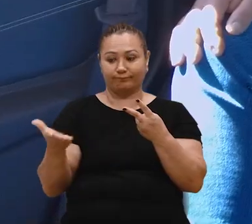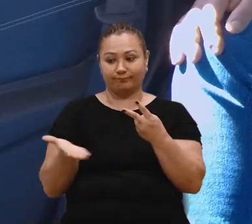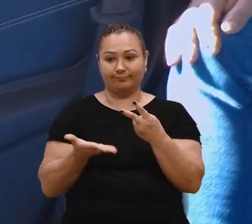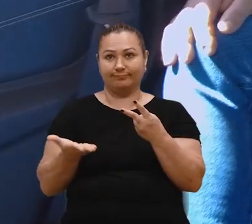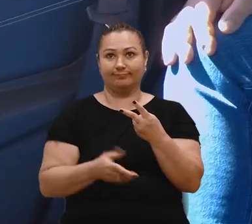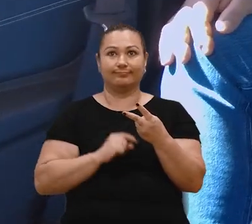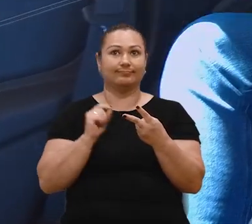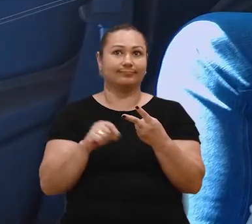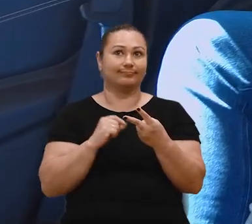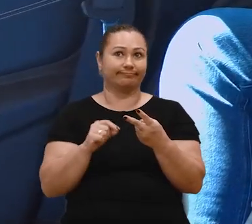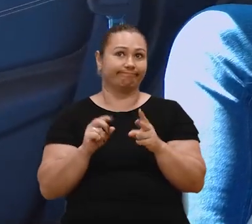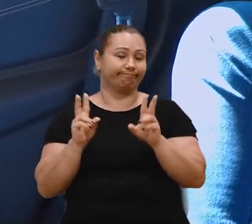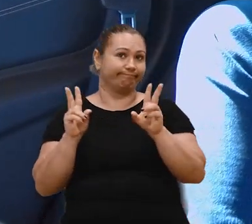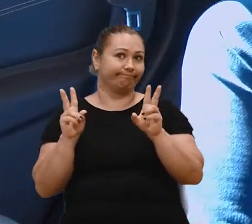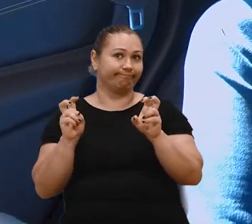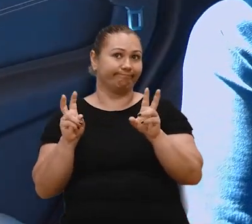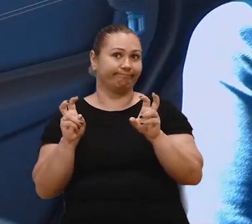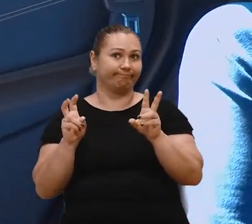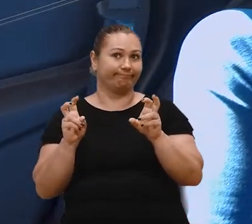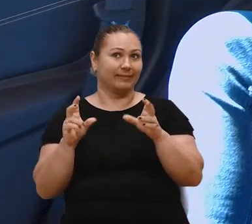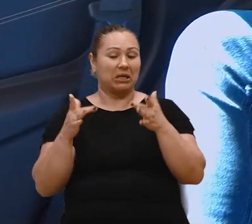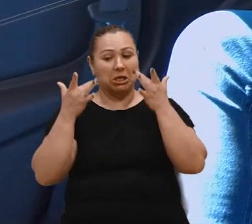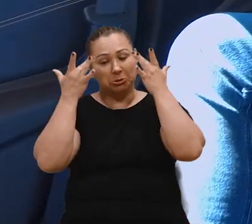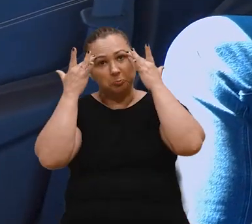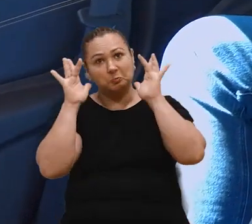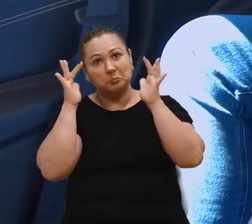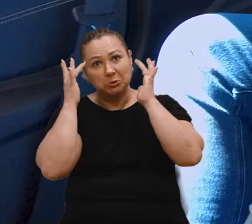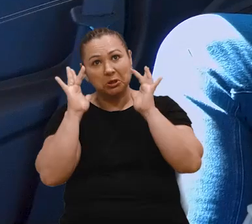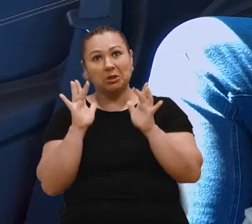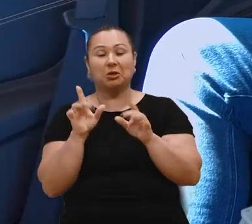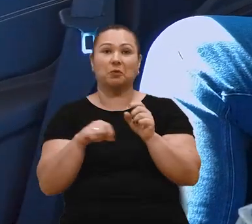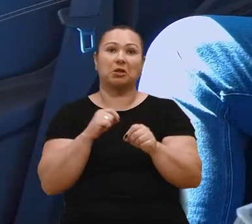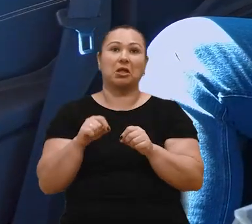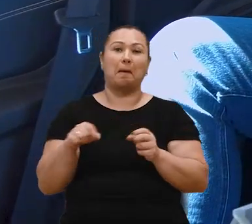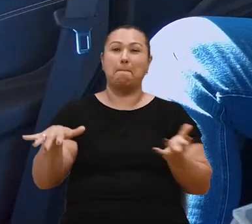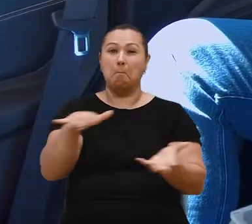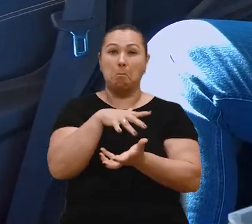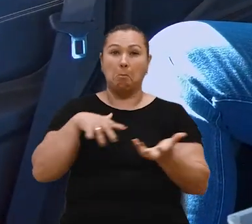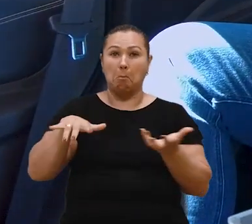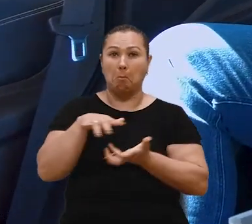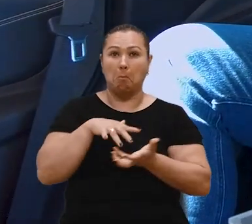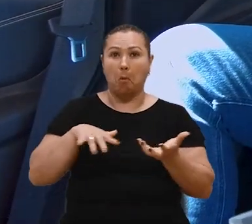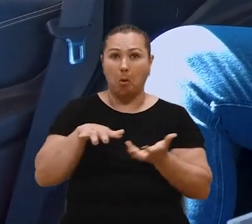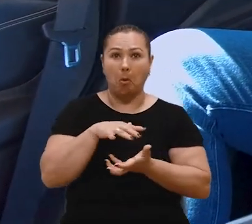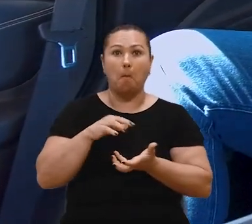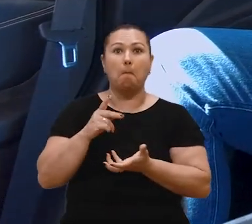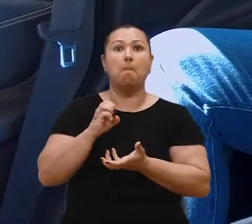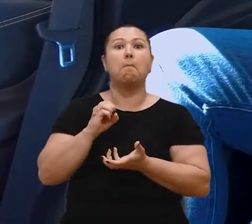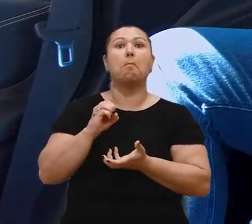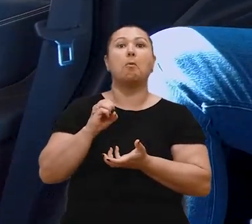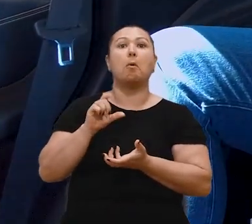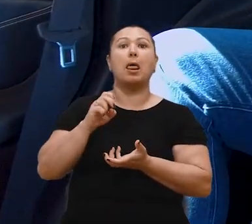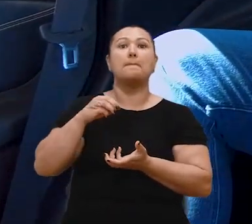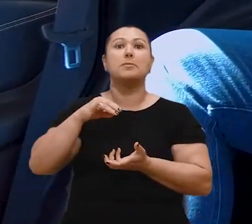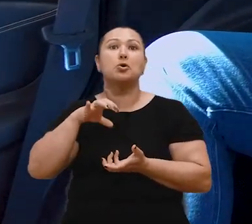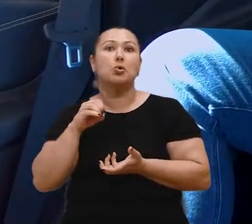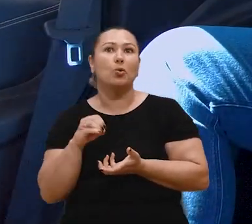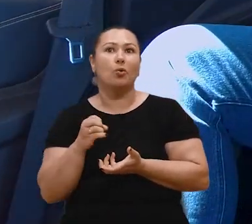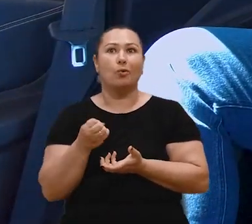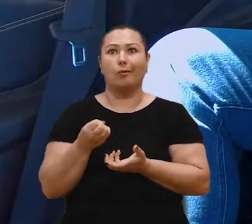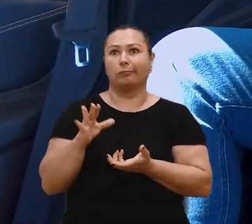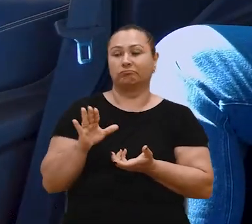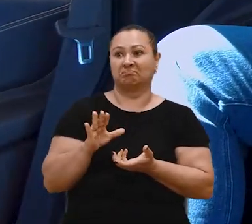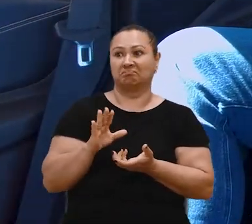são considerados, não sei se dá para dizer que são polêmicos ou hoje talvez pode ser até considerado um